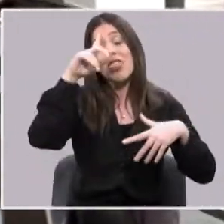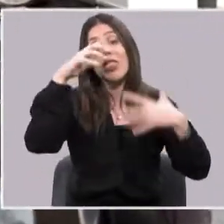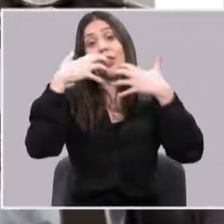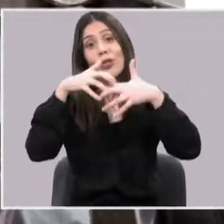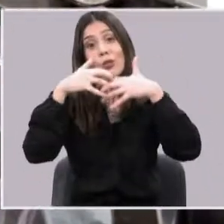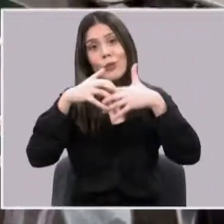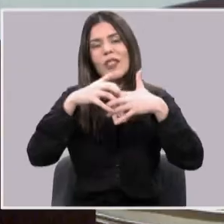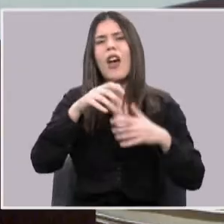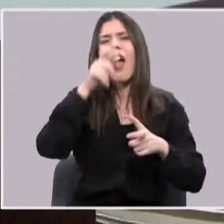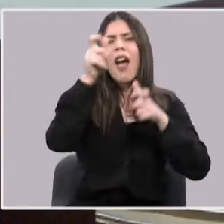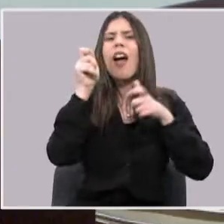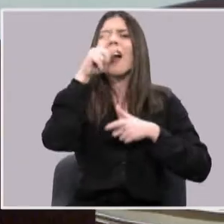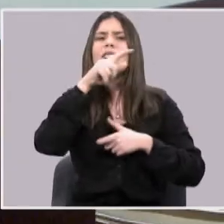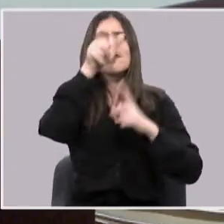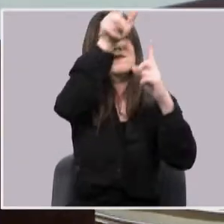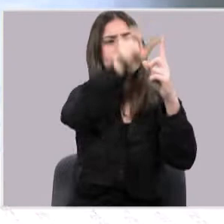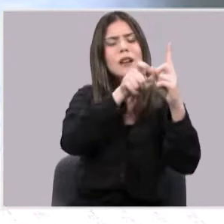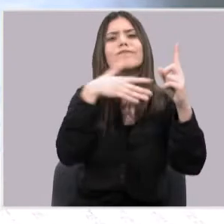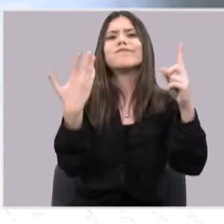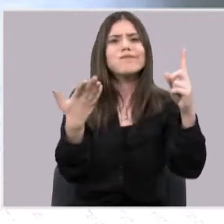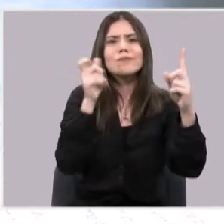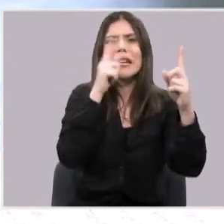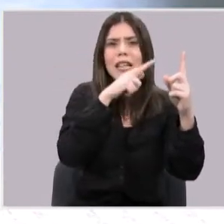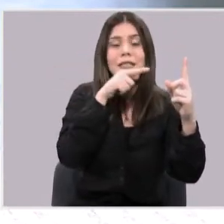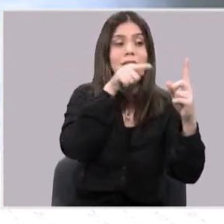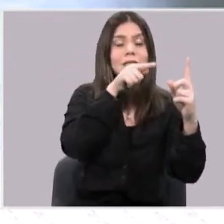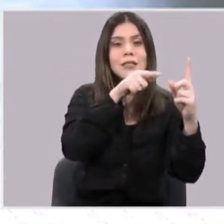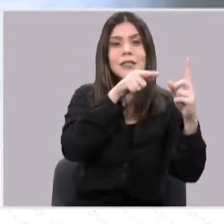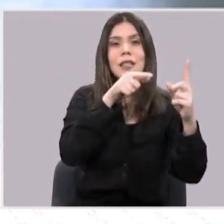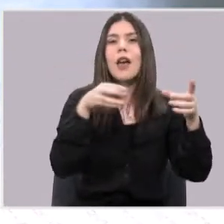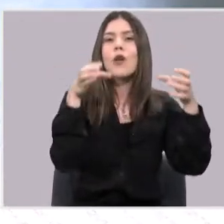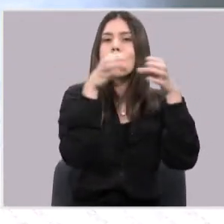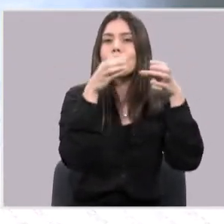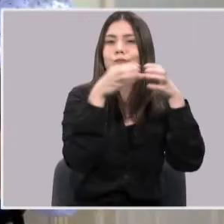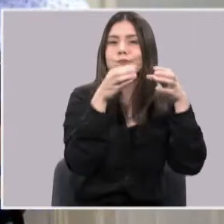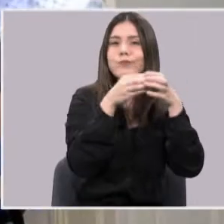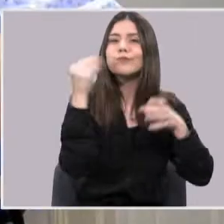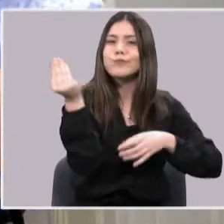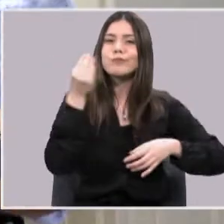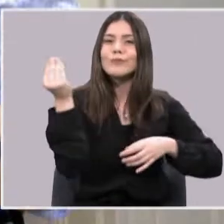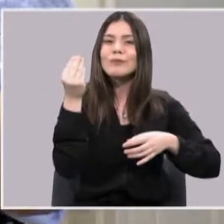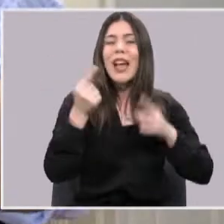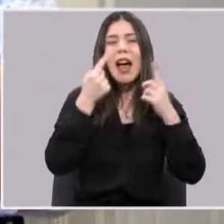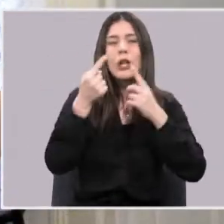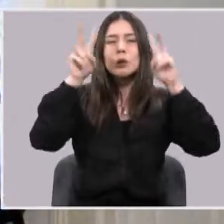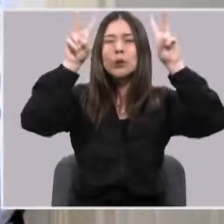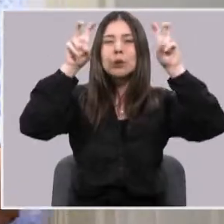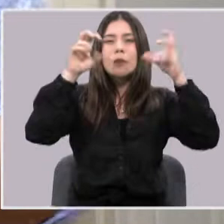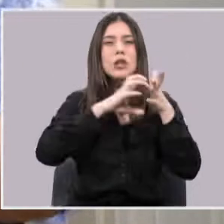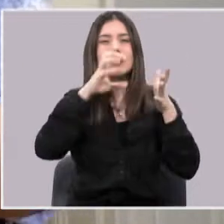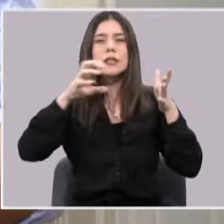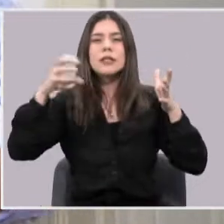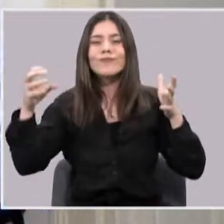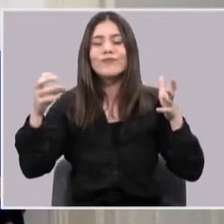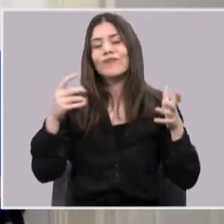há dúvidas sobre para quem se dirigem as juventudes partidárias. As juventudes, quando existem temas que são mais complicados